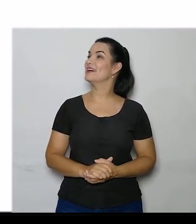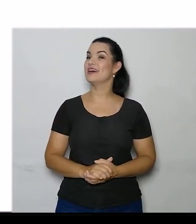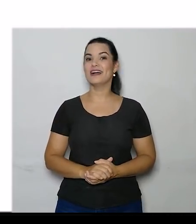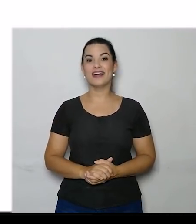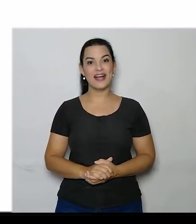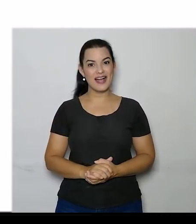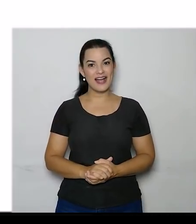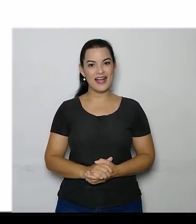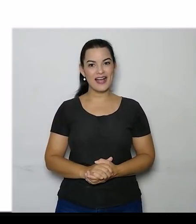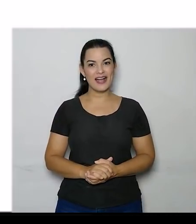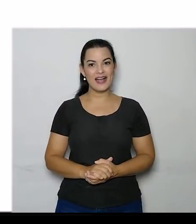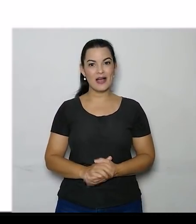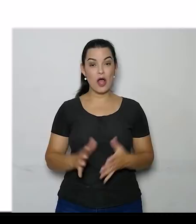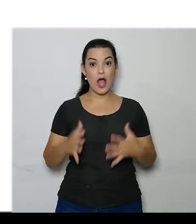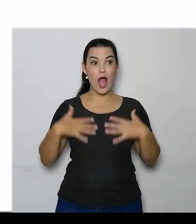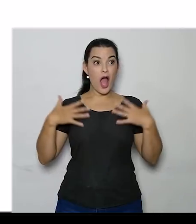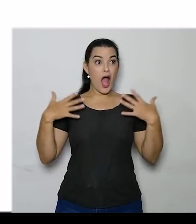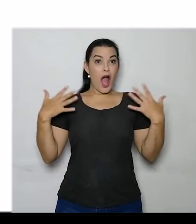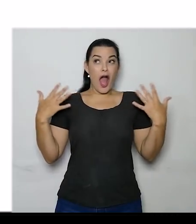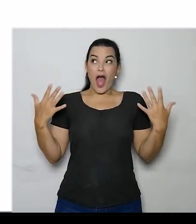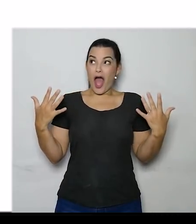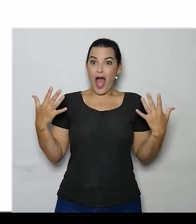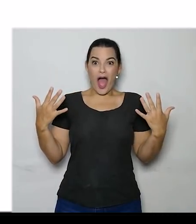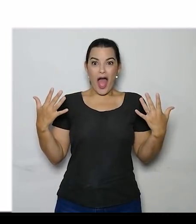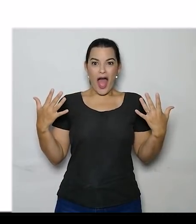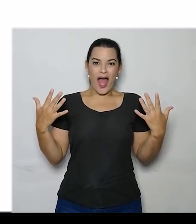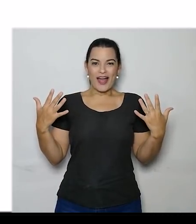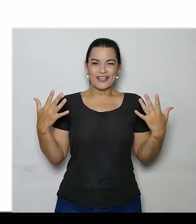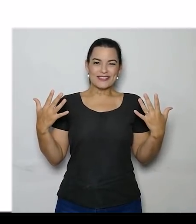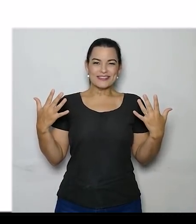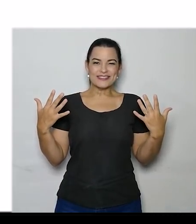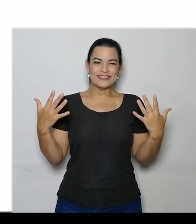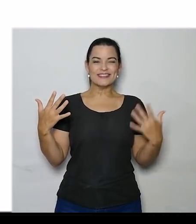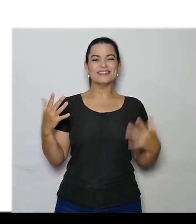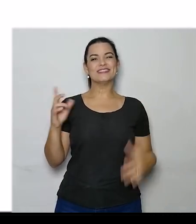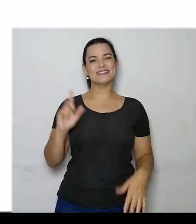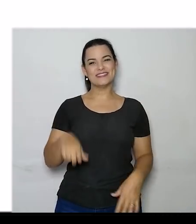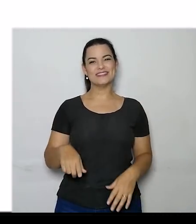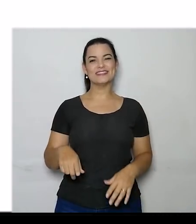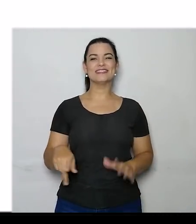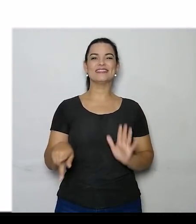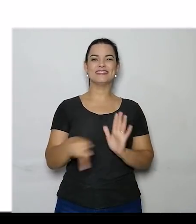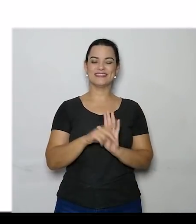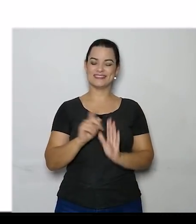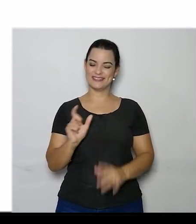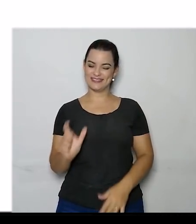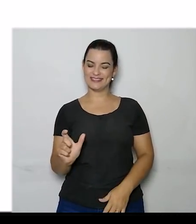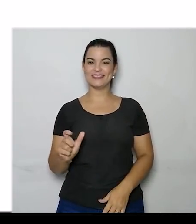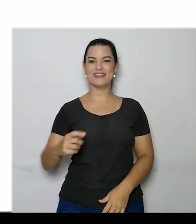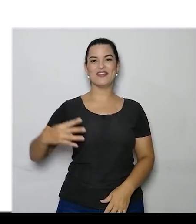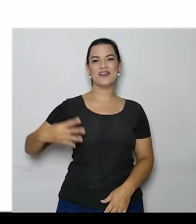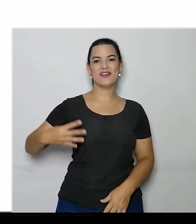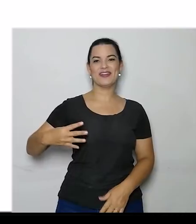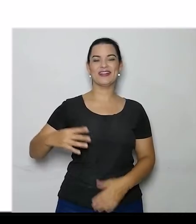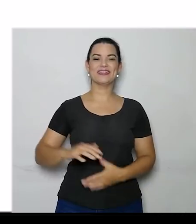Carinha de surpresa. Surpresa é a nossa quarta palavra. Vamos lá.